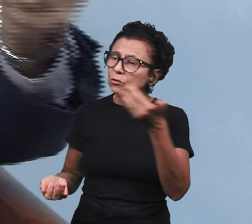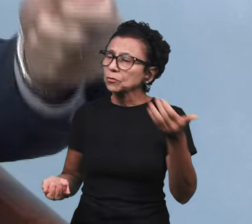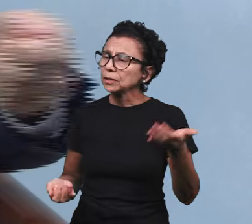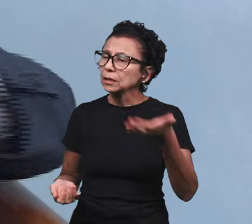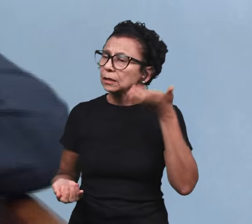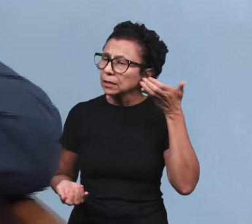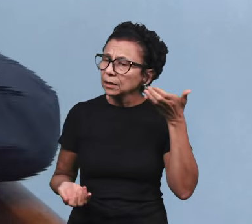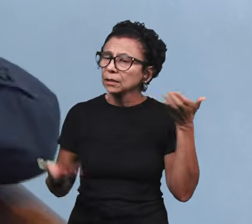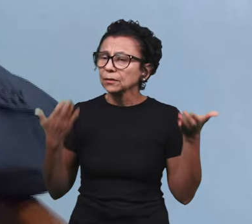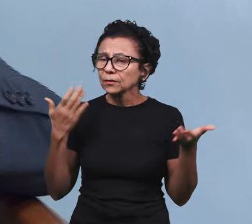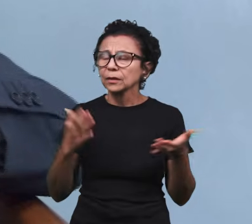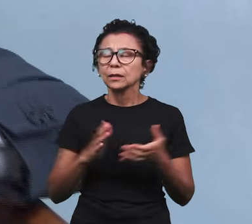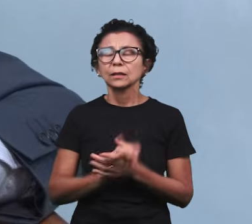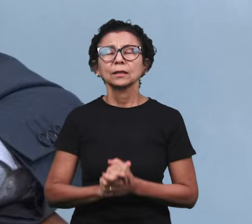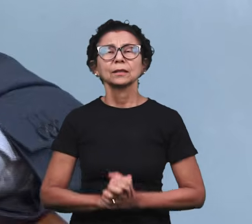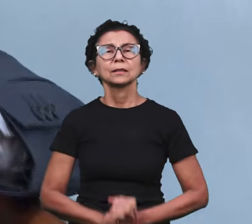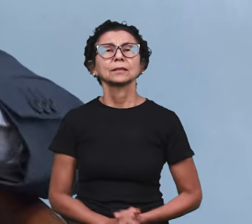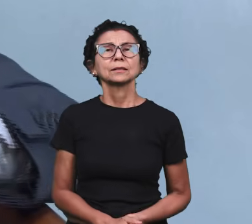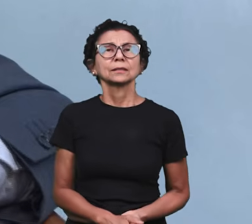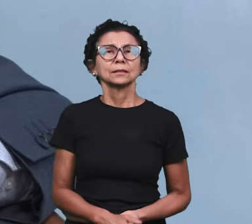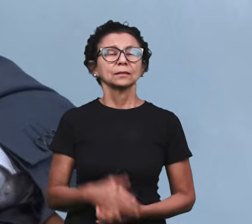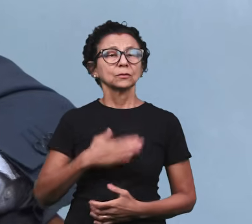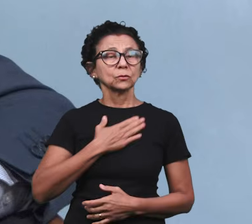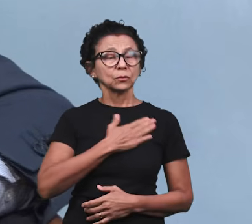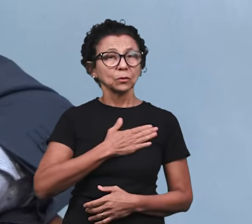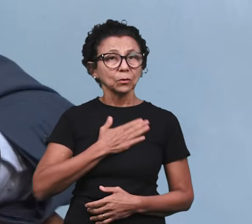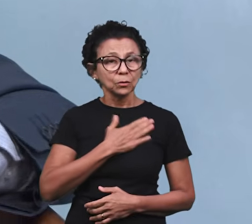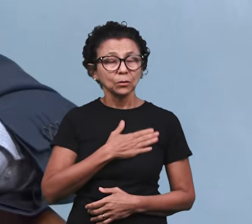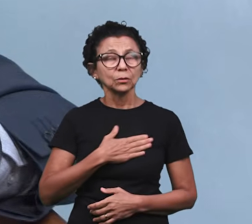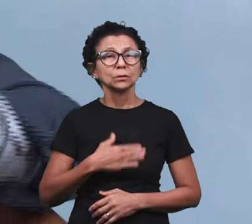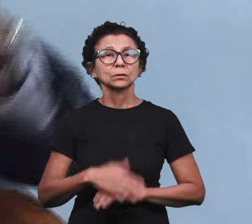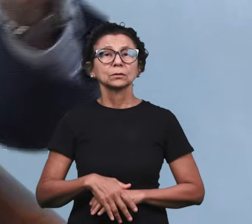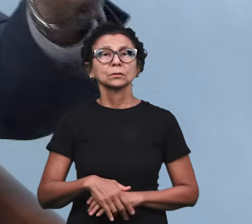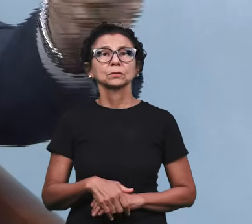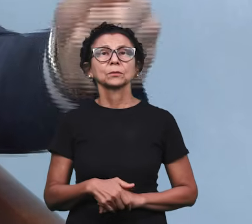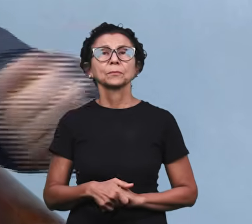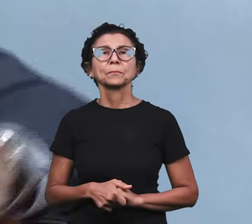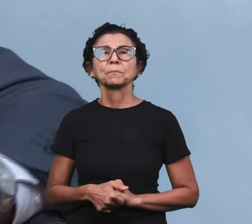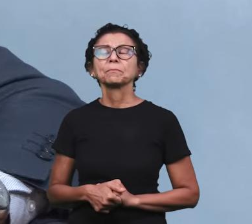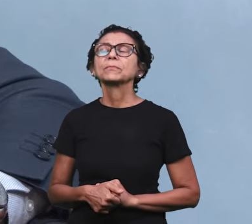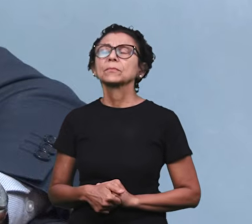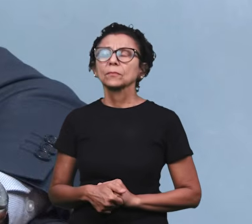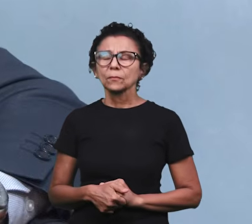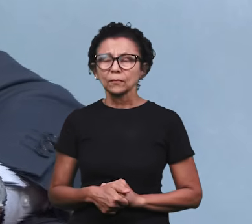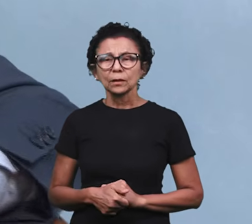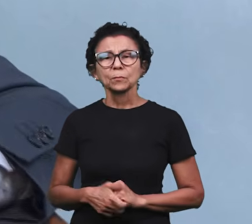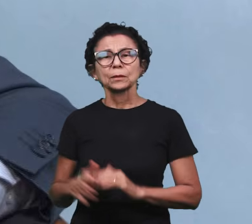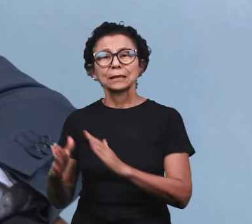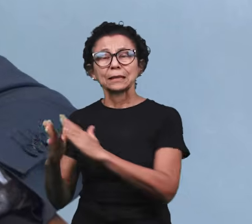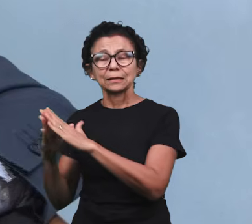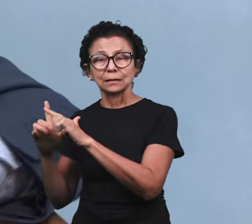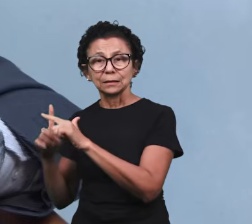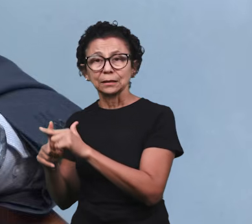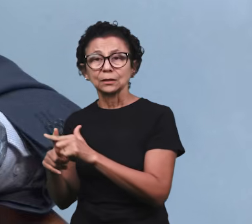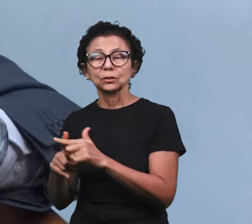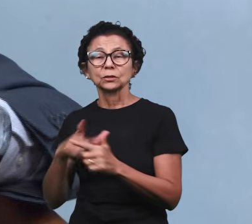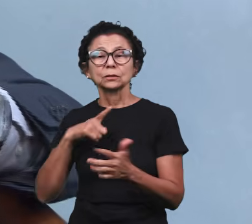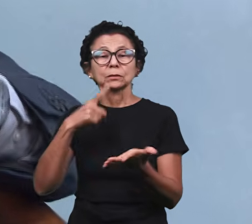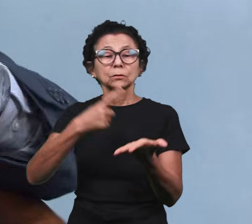a assistência social tem interação, elas gostam, sabe do compromisso da igreja, da forma que a